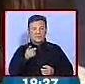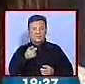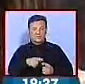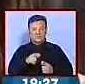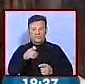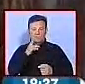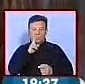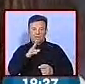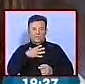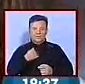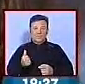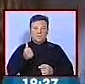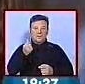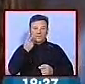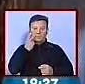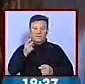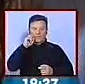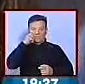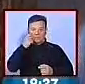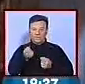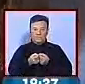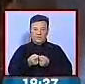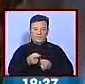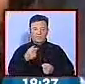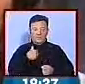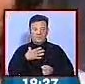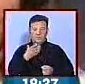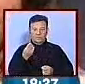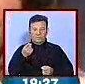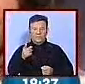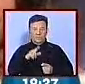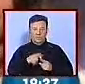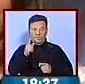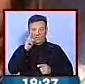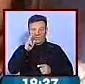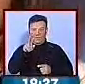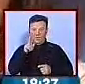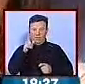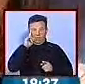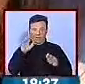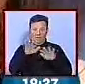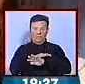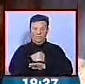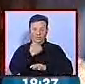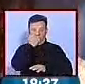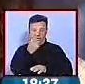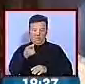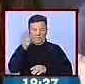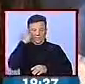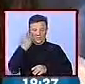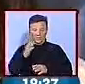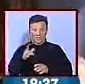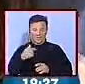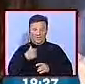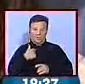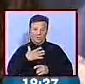que é que tens gostado mais de ver, de observar de perto? Gosto muito da ilusão óptica. E penso que é só. Acho que é o